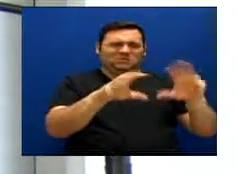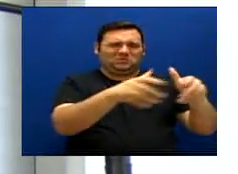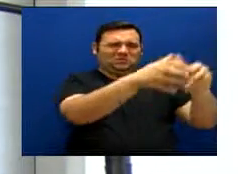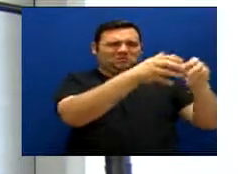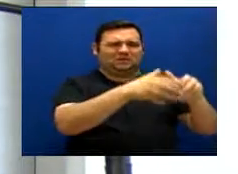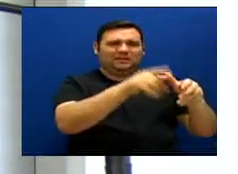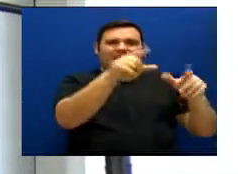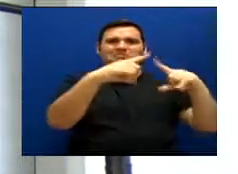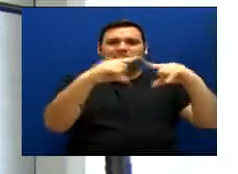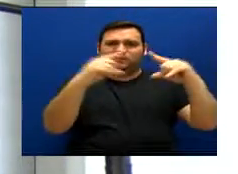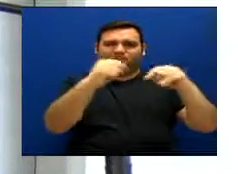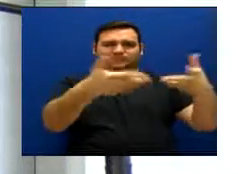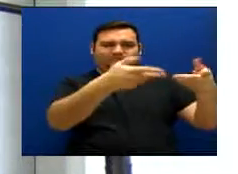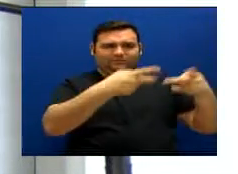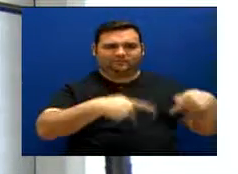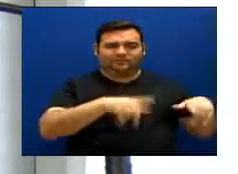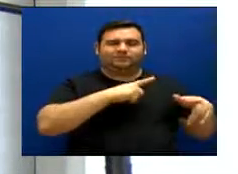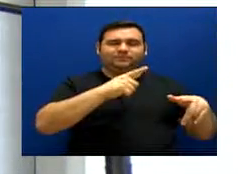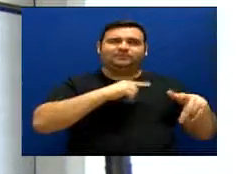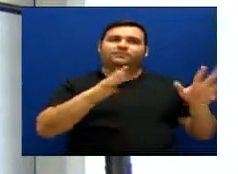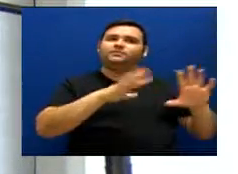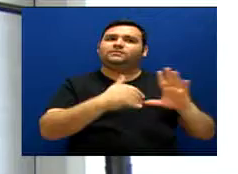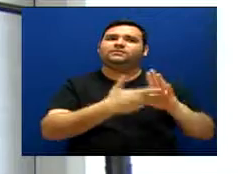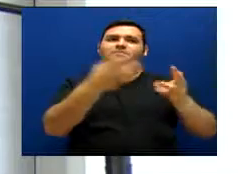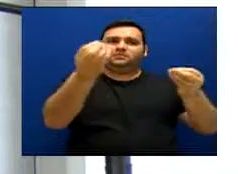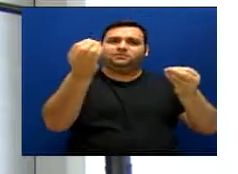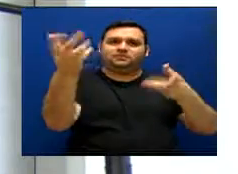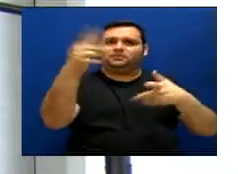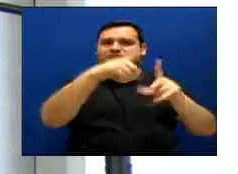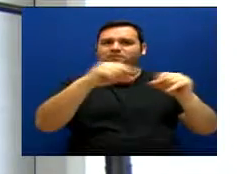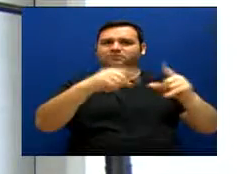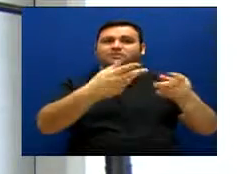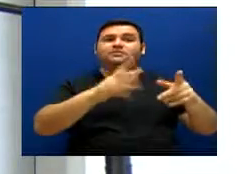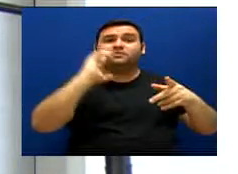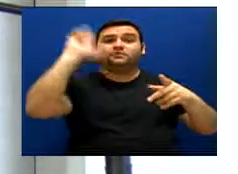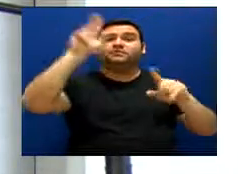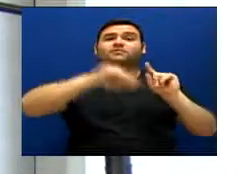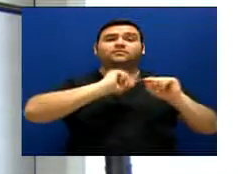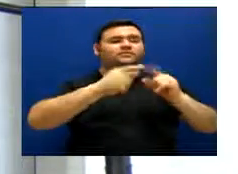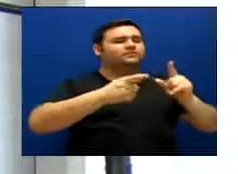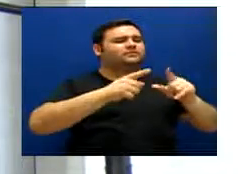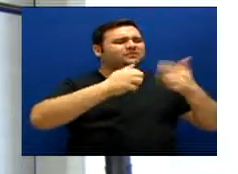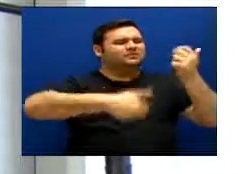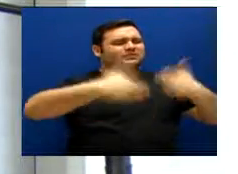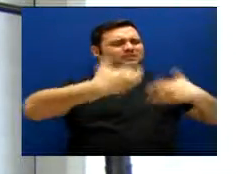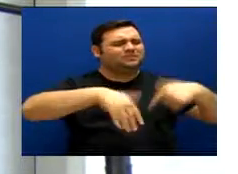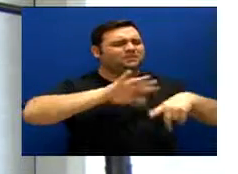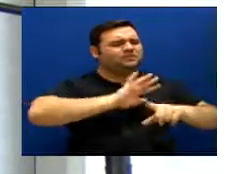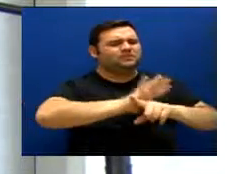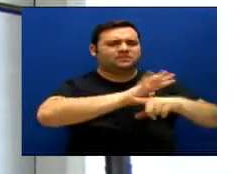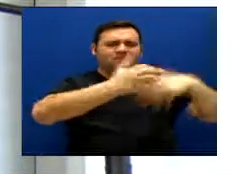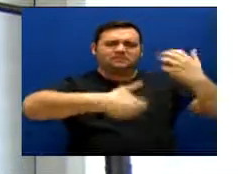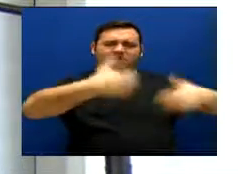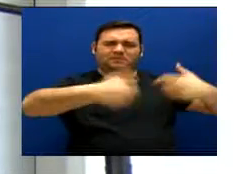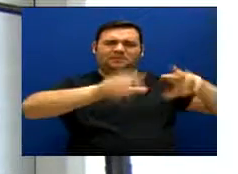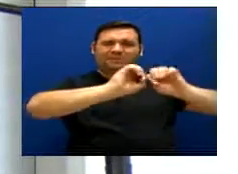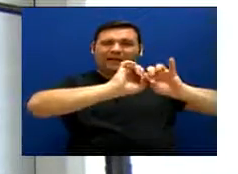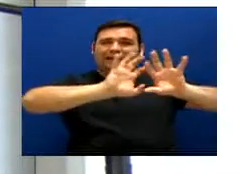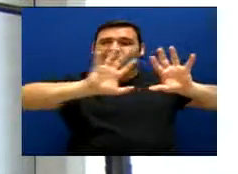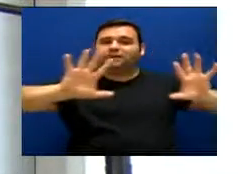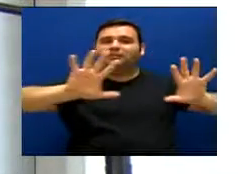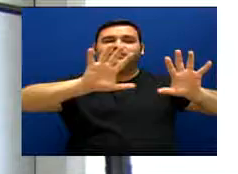de Brasília, encaminhados por Brasília, responsáveis por prestar todo tipo de